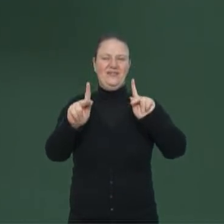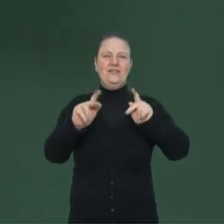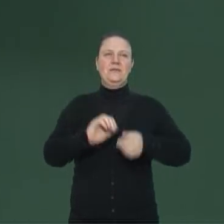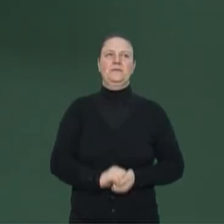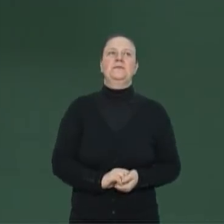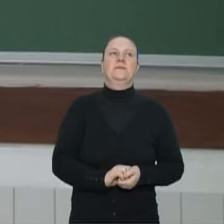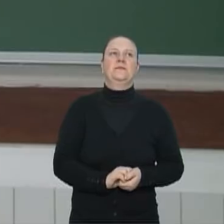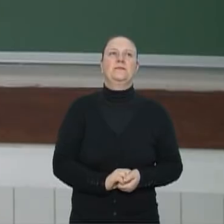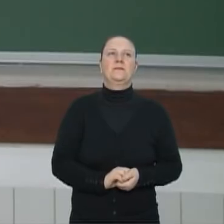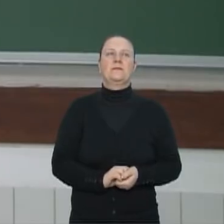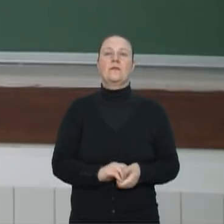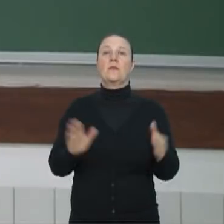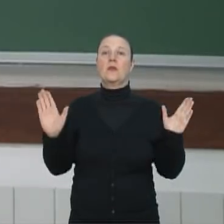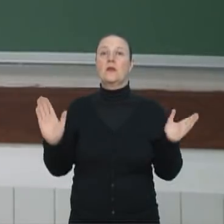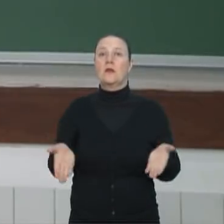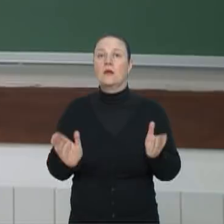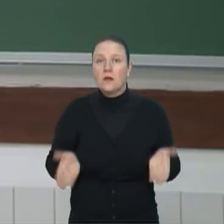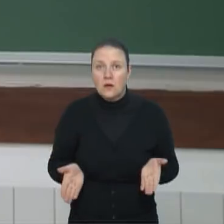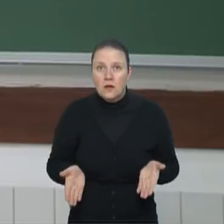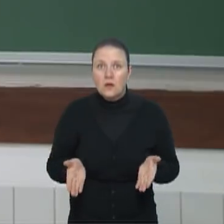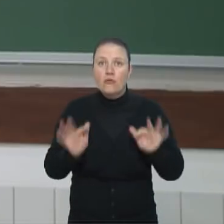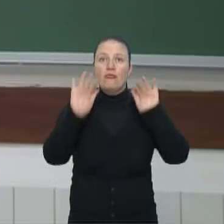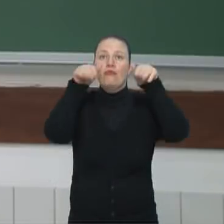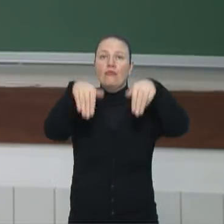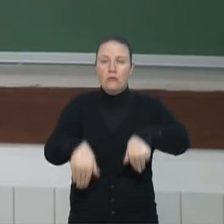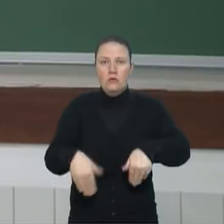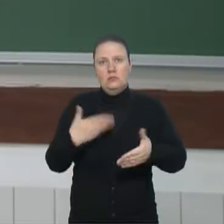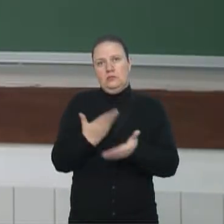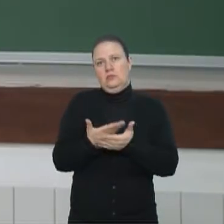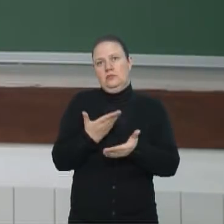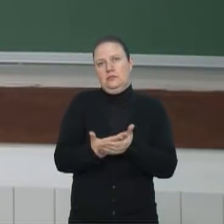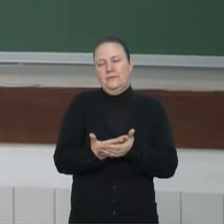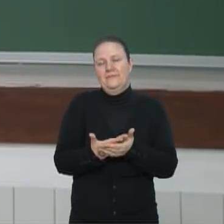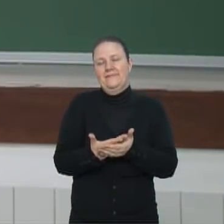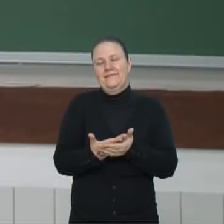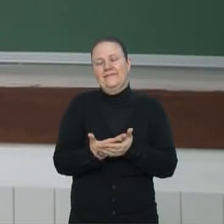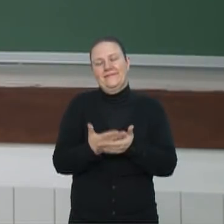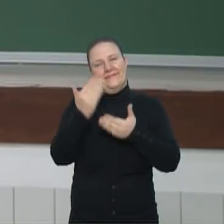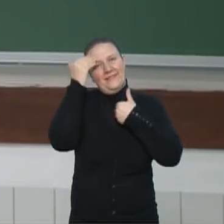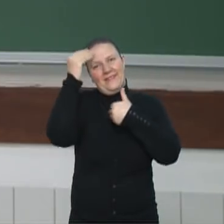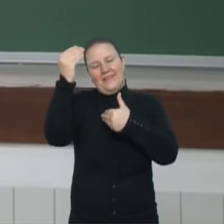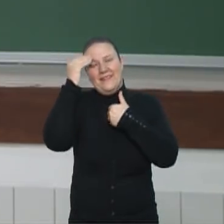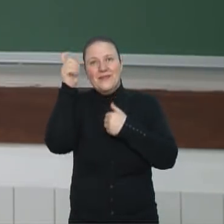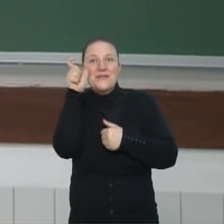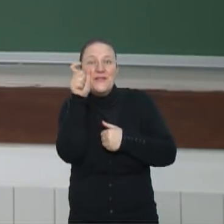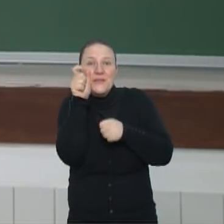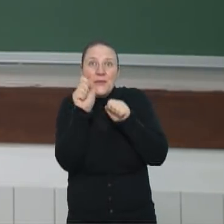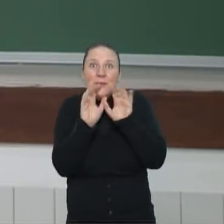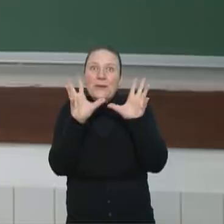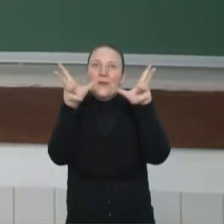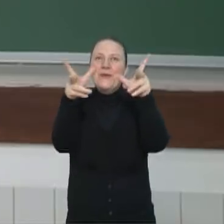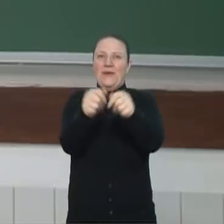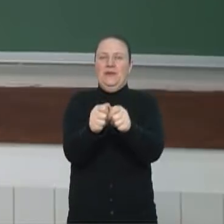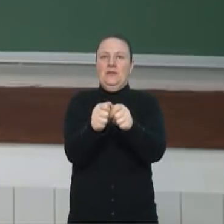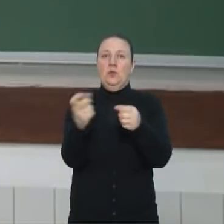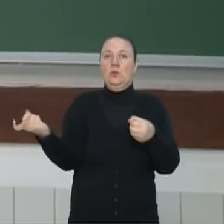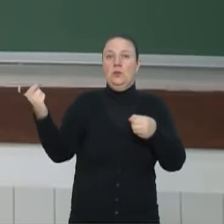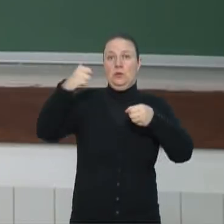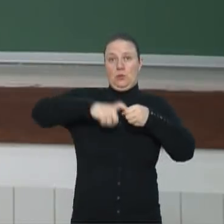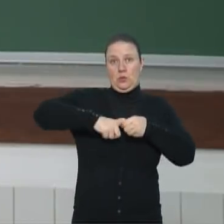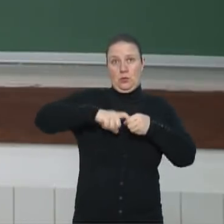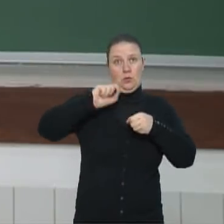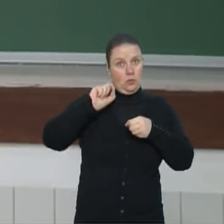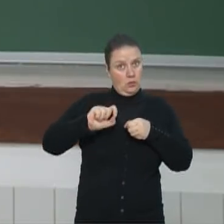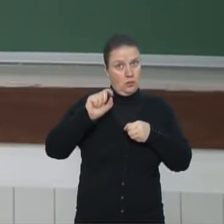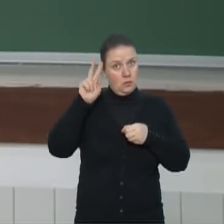Beleza? Então, por essa aula é só, né? Finalizamos aqui. Agradeço a atenção de vocês, né? Só retomando aí, né, o